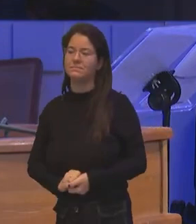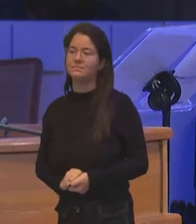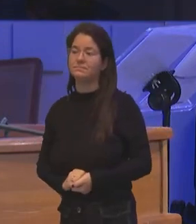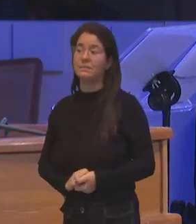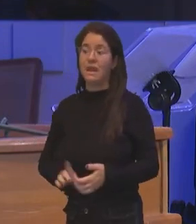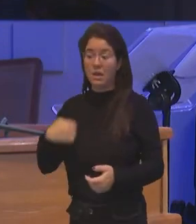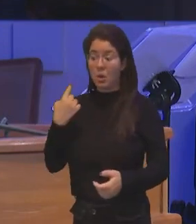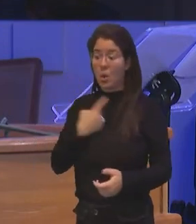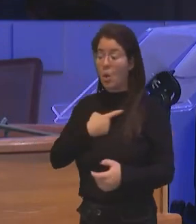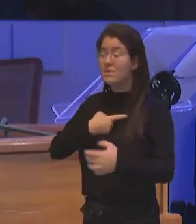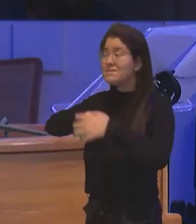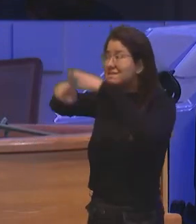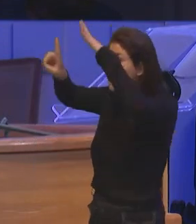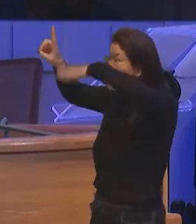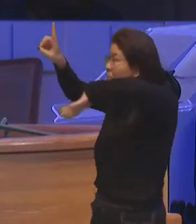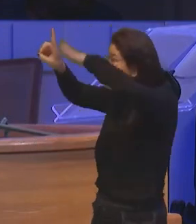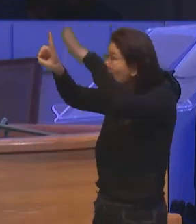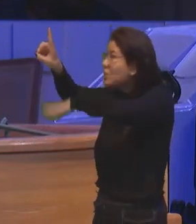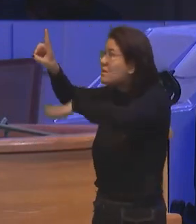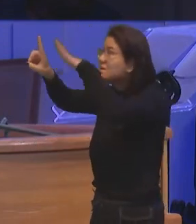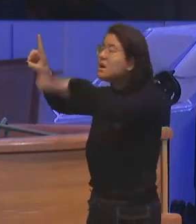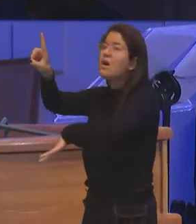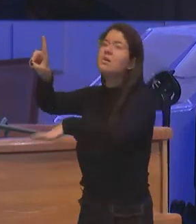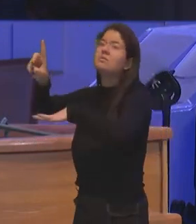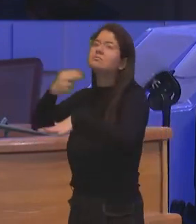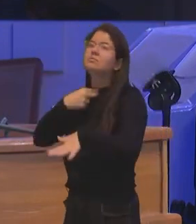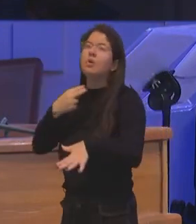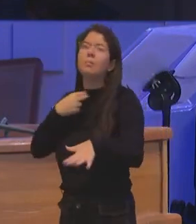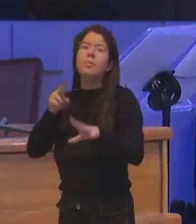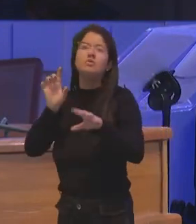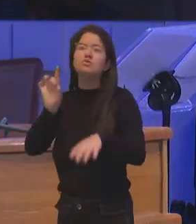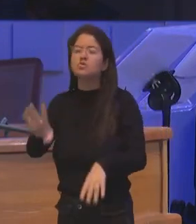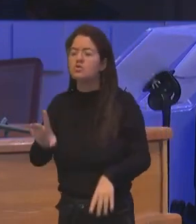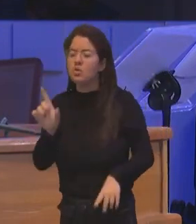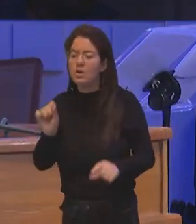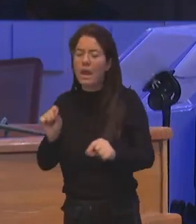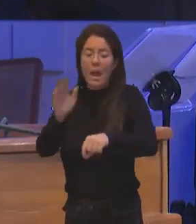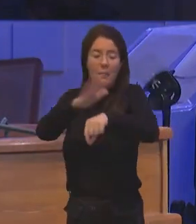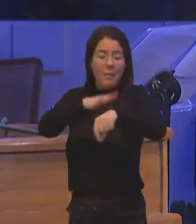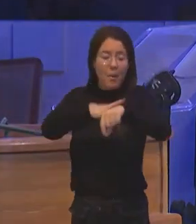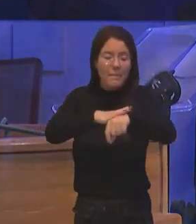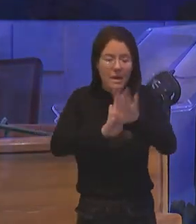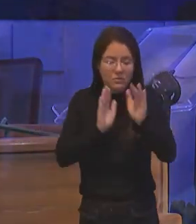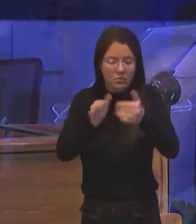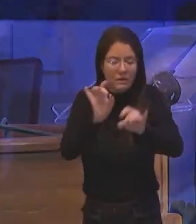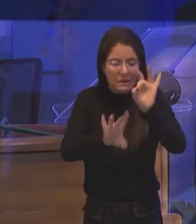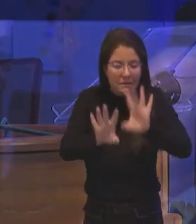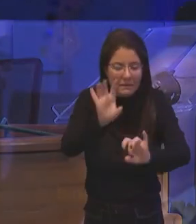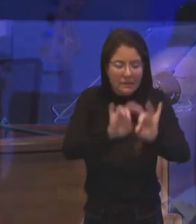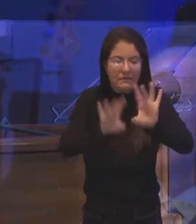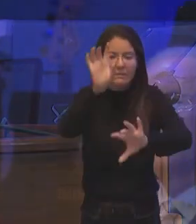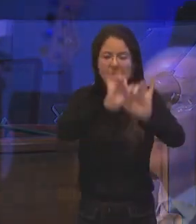A nossa adoração não deve ser reservada, portanto, para apenas momentos específicos,